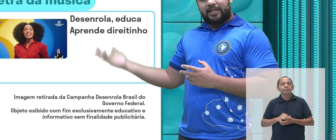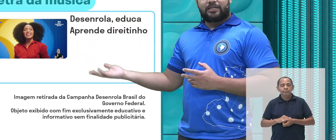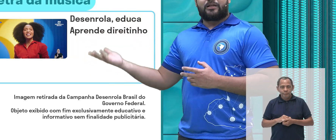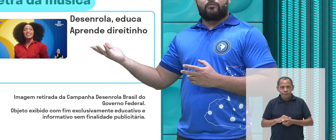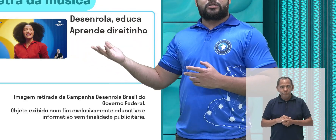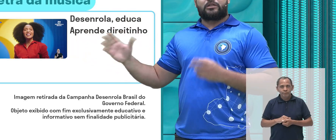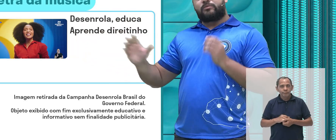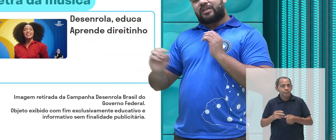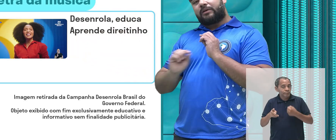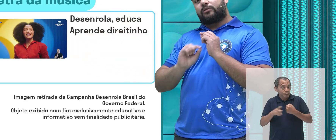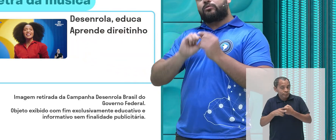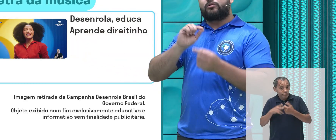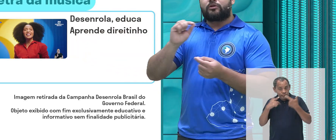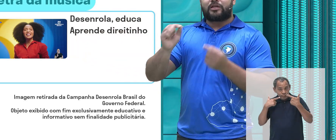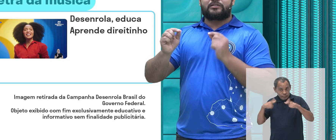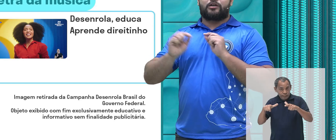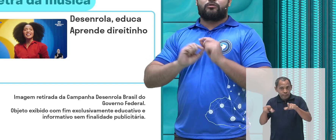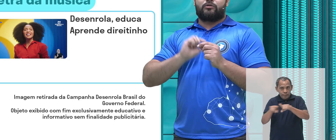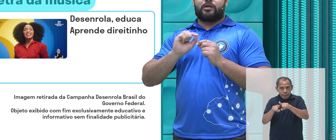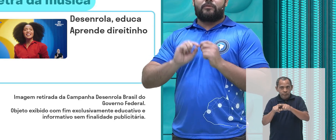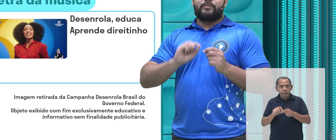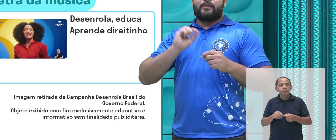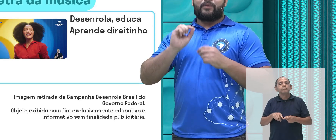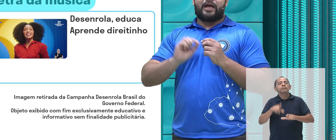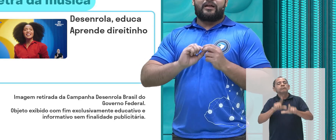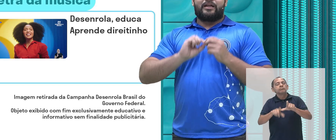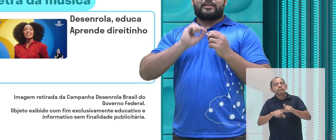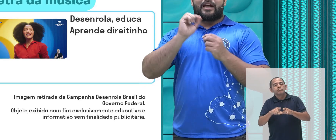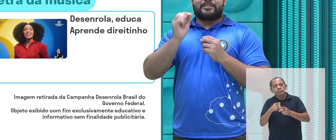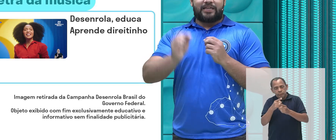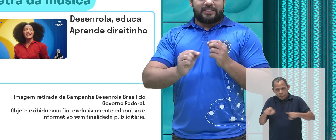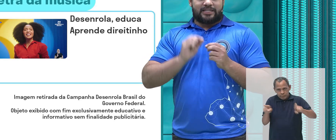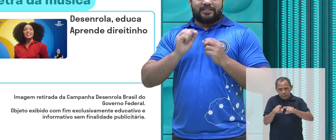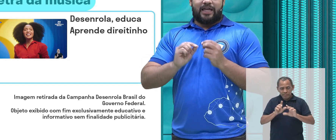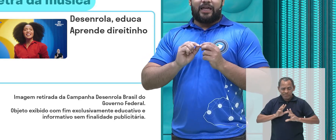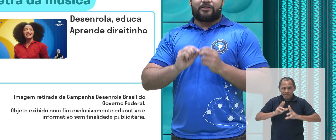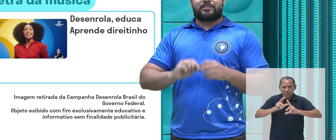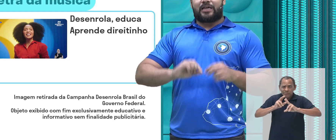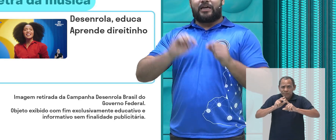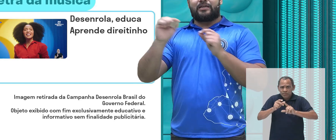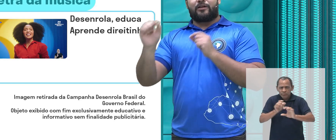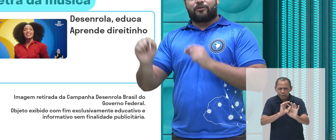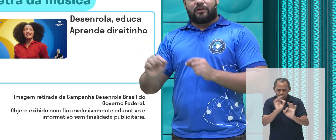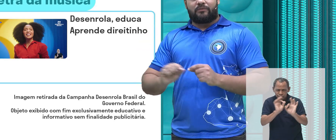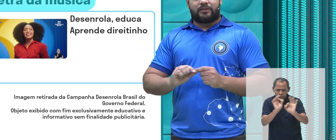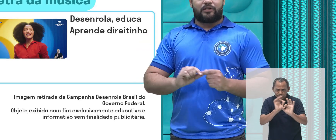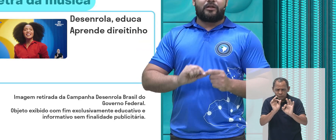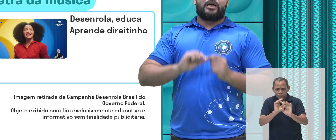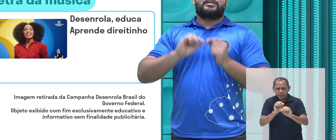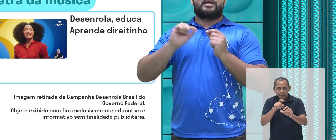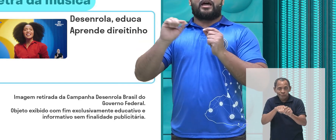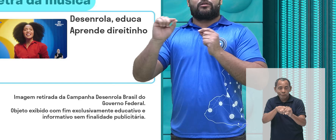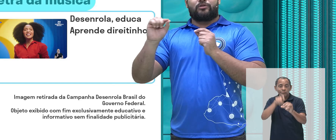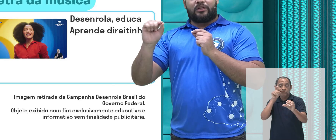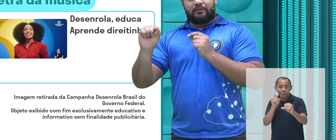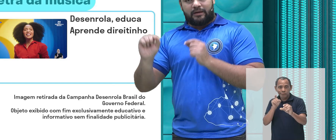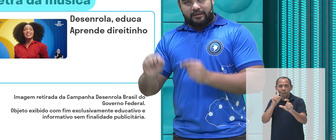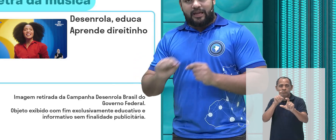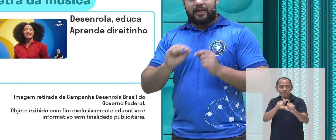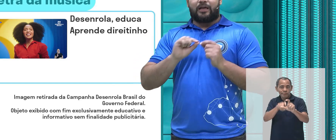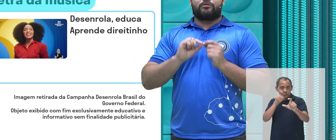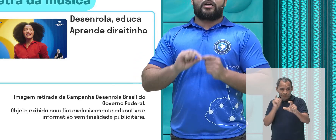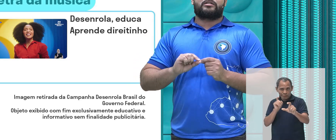na letra da música. Então, observe que tudo está se articulando para trazer essa ideia de sair das dívidas, certo?